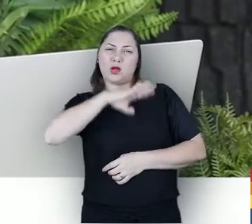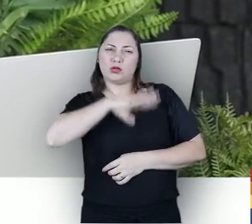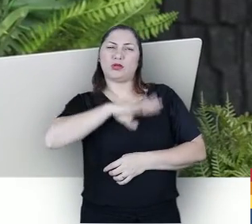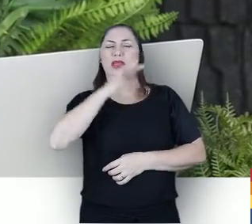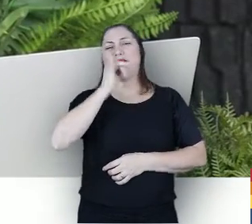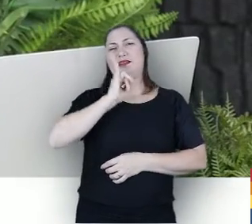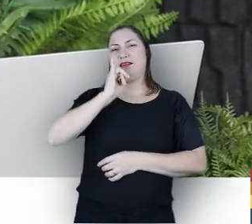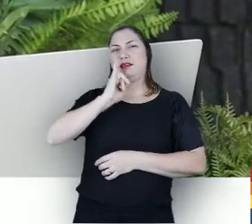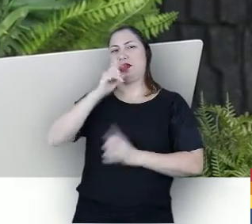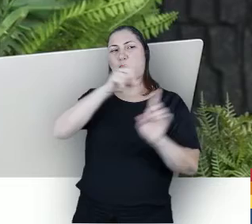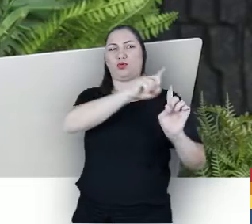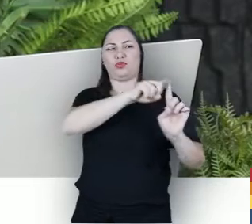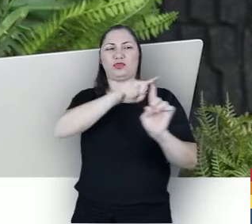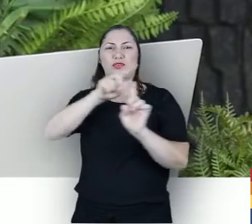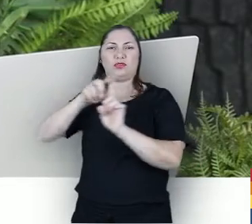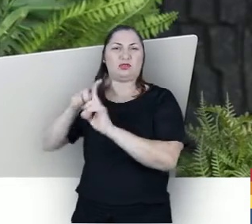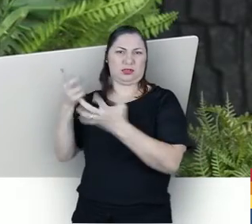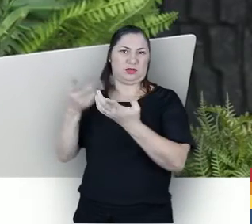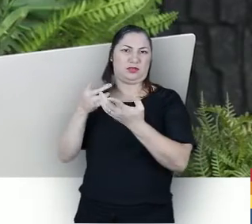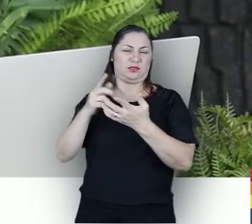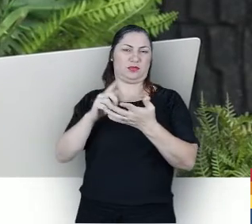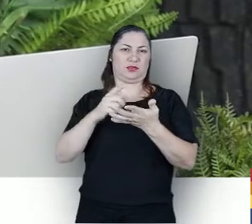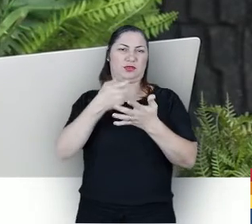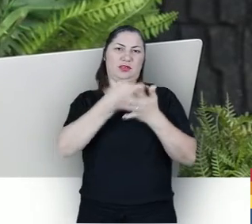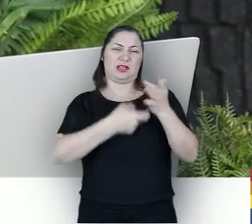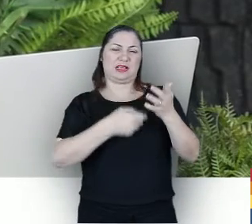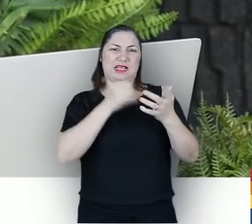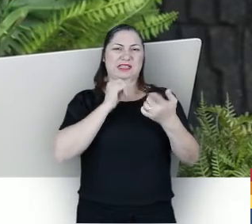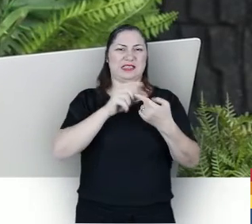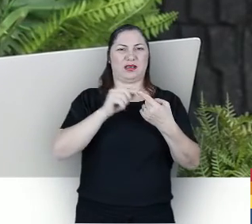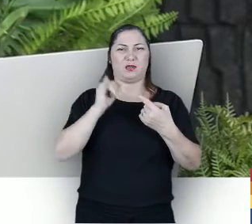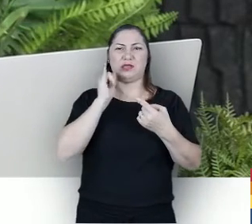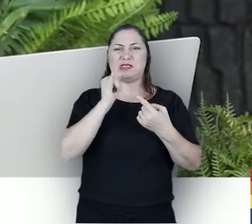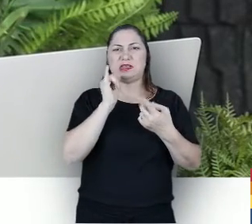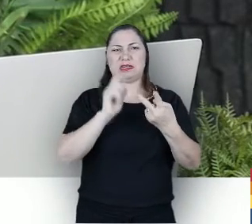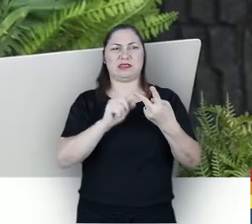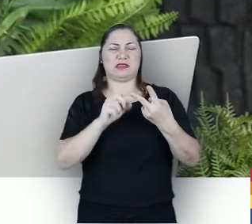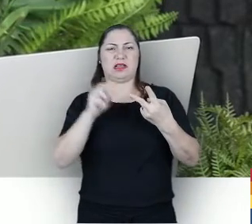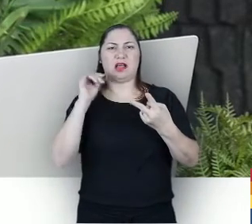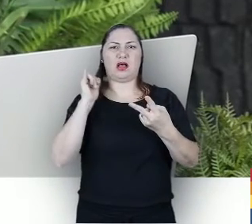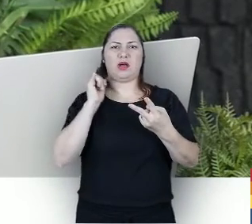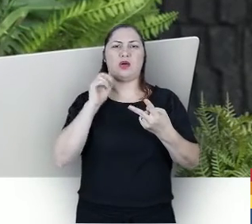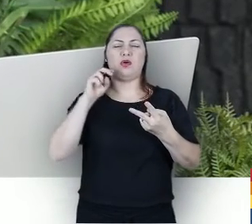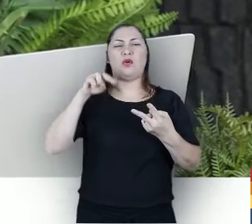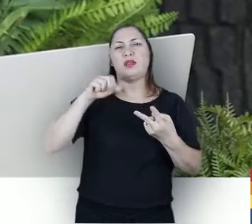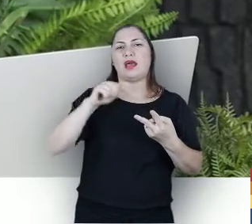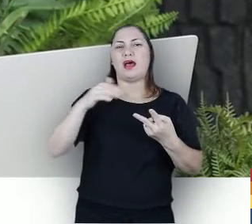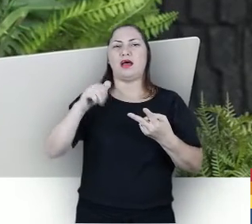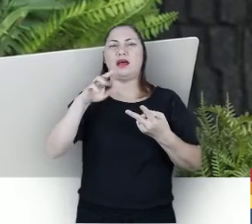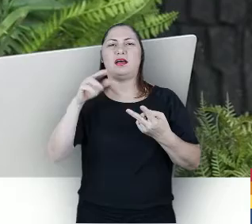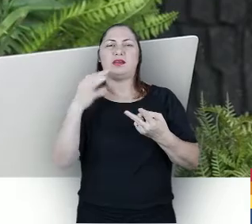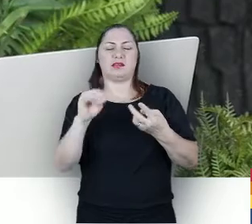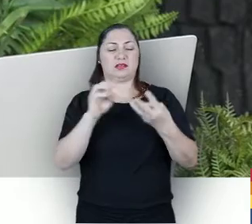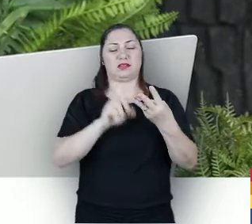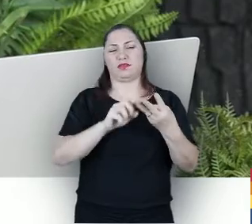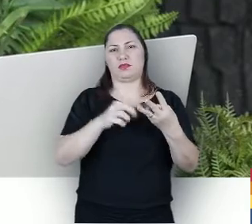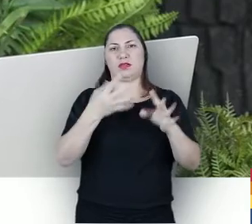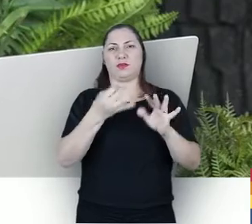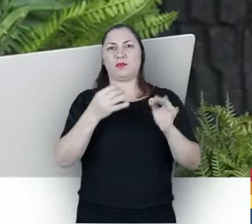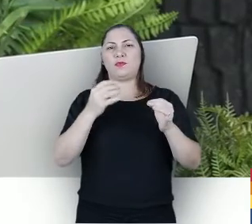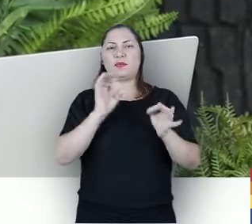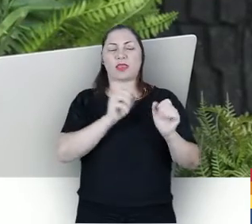textuais e isso refletia na sala de aula. Por quê? Porque enquanto professora de língua portuguesa, a gente acabava que trabalhava aquelas tipologias